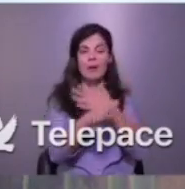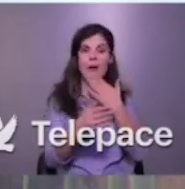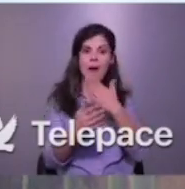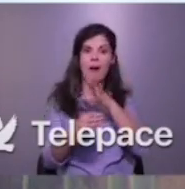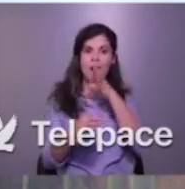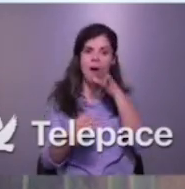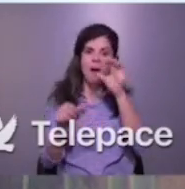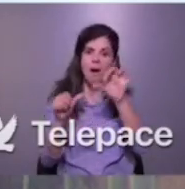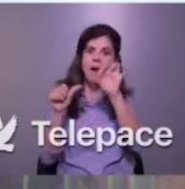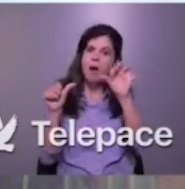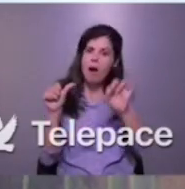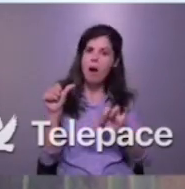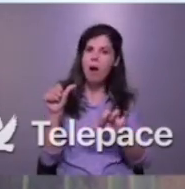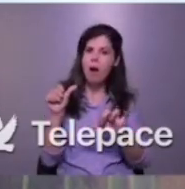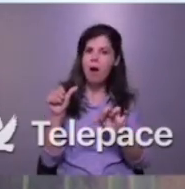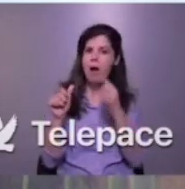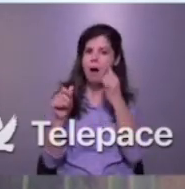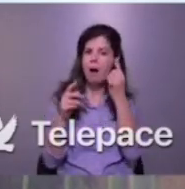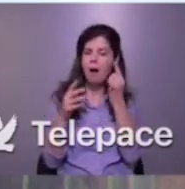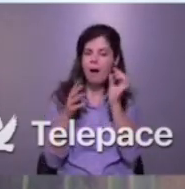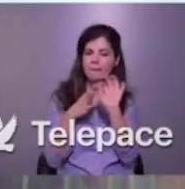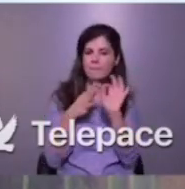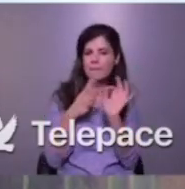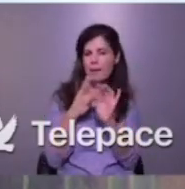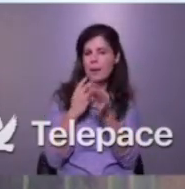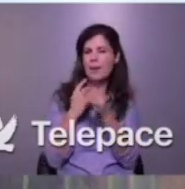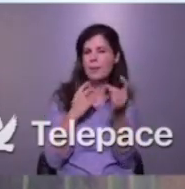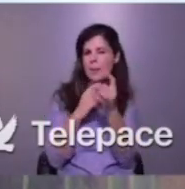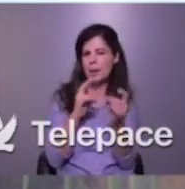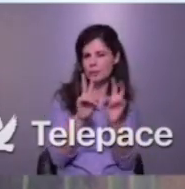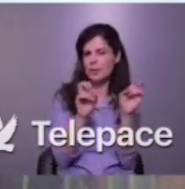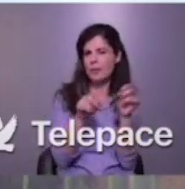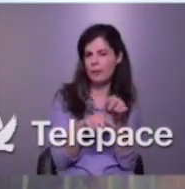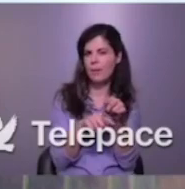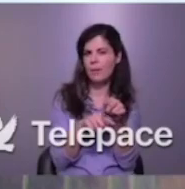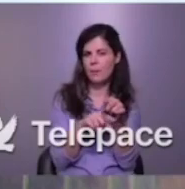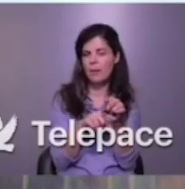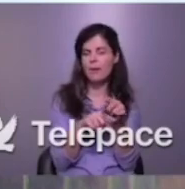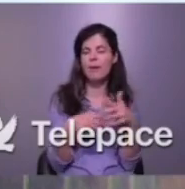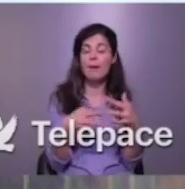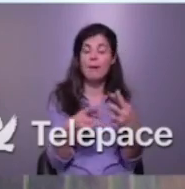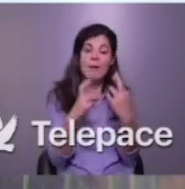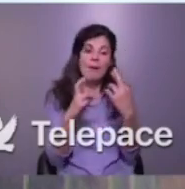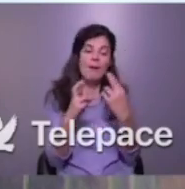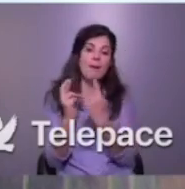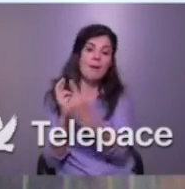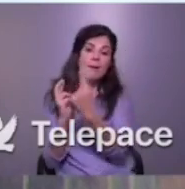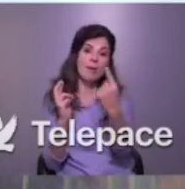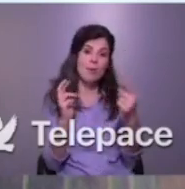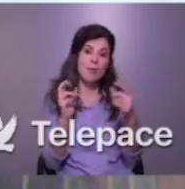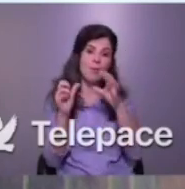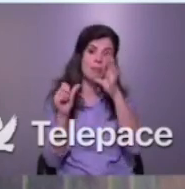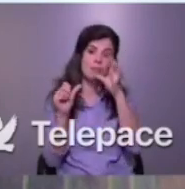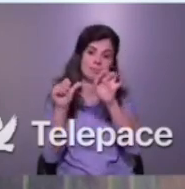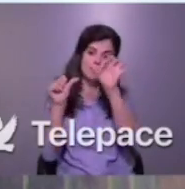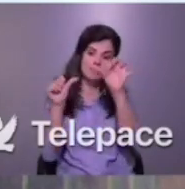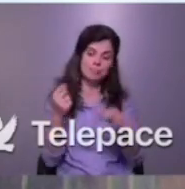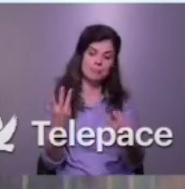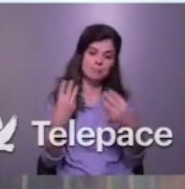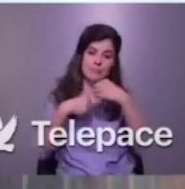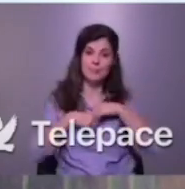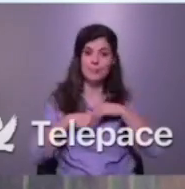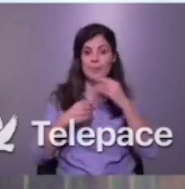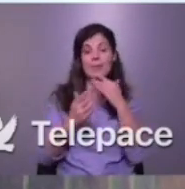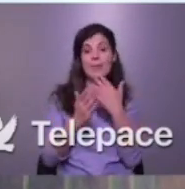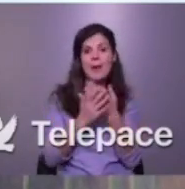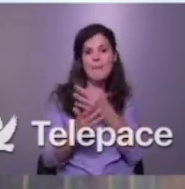deu, particularmente sobre o tema da paz. E que levemos connosco também, para que sejamos